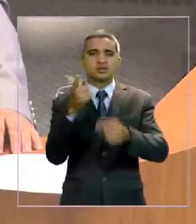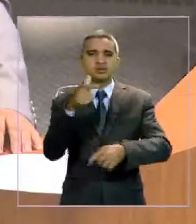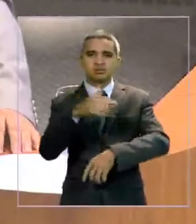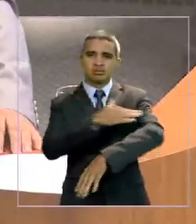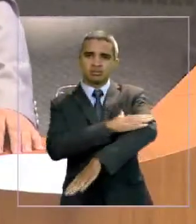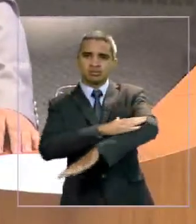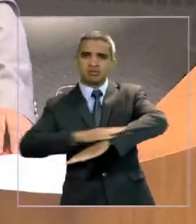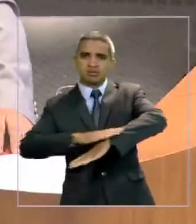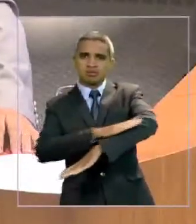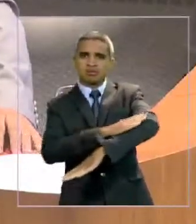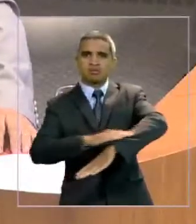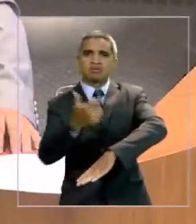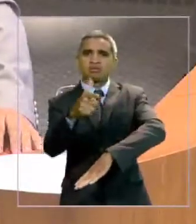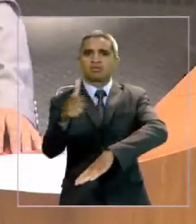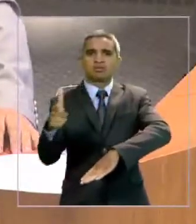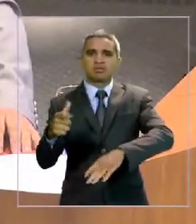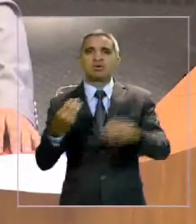do Maranhão.